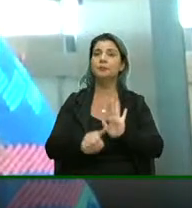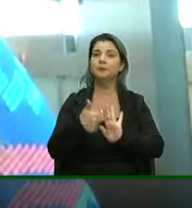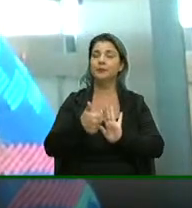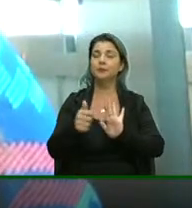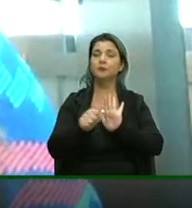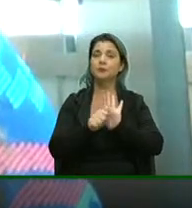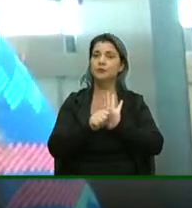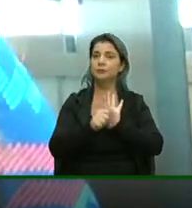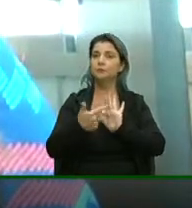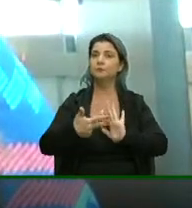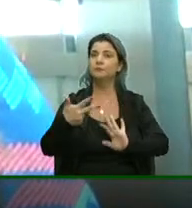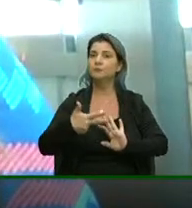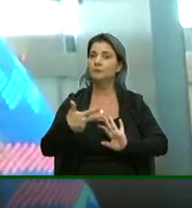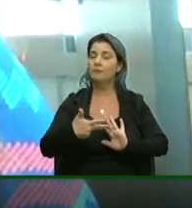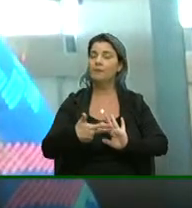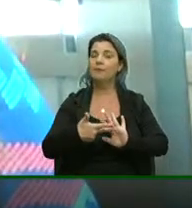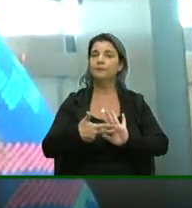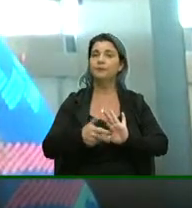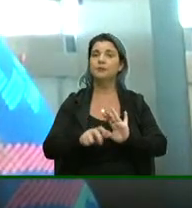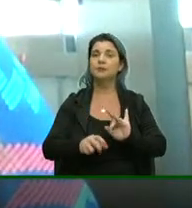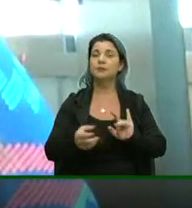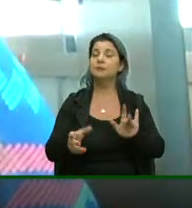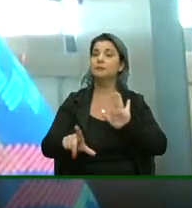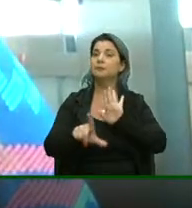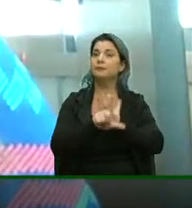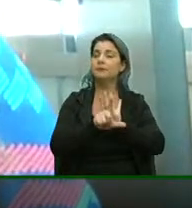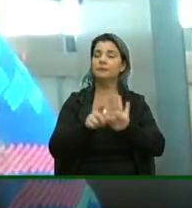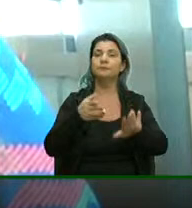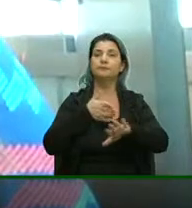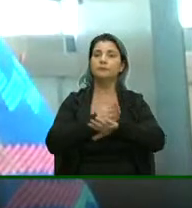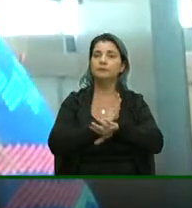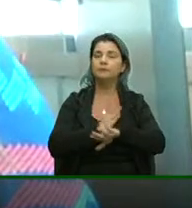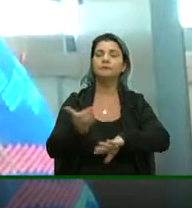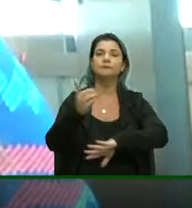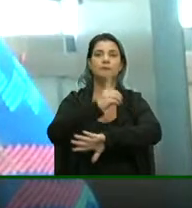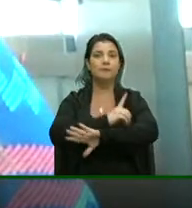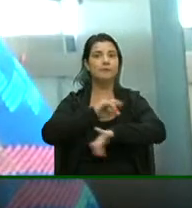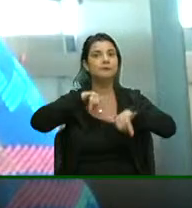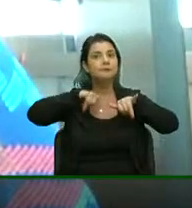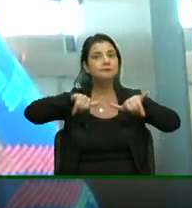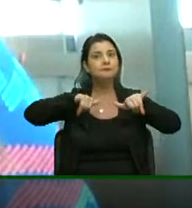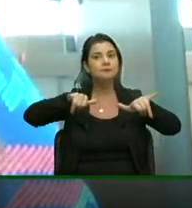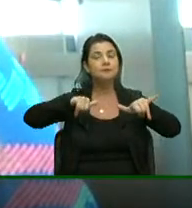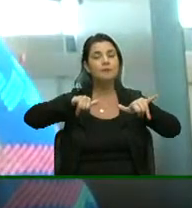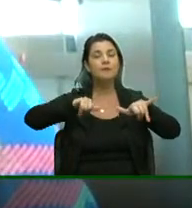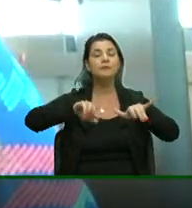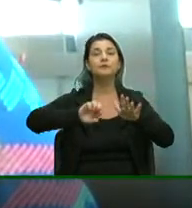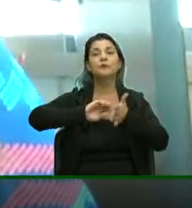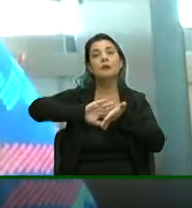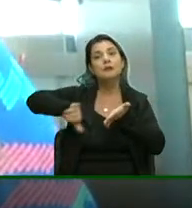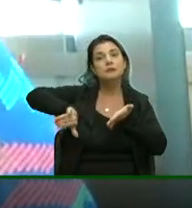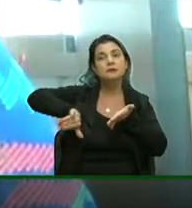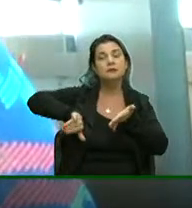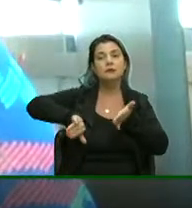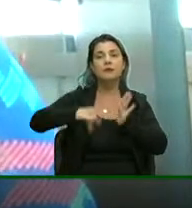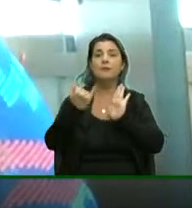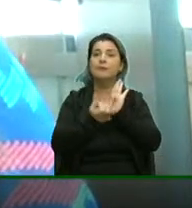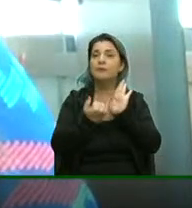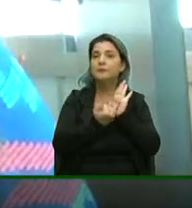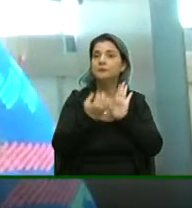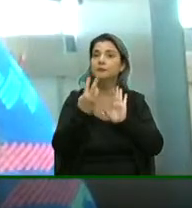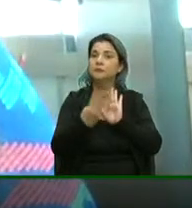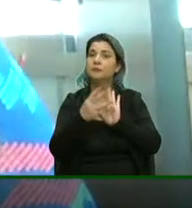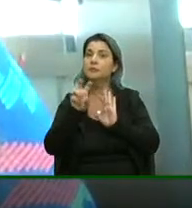3º. Artigo 3º. Essa lei entra em vigor na data da sua publicação, exceto quanto aos incisos 3 e 5 do artigo